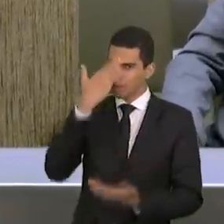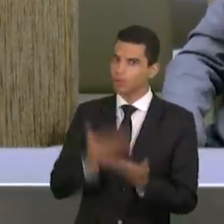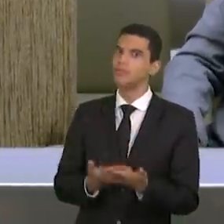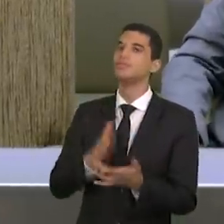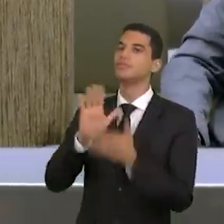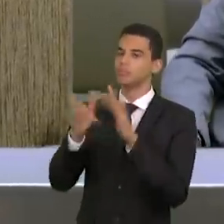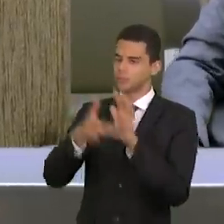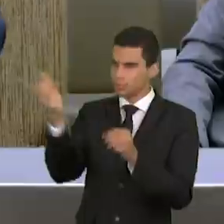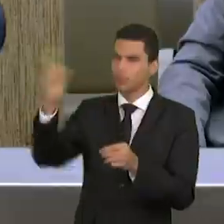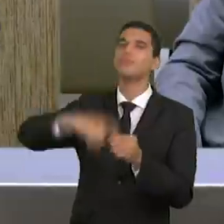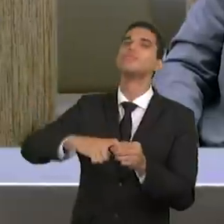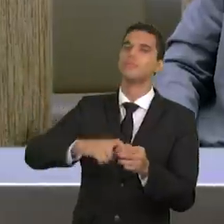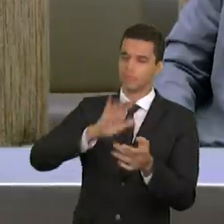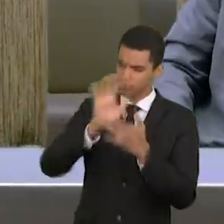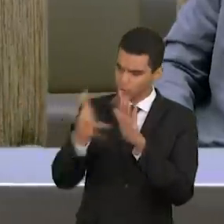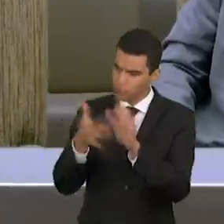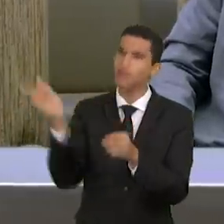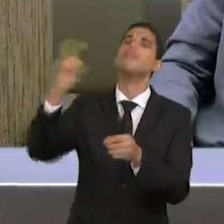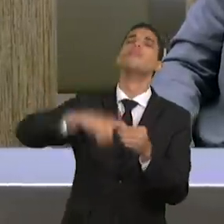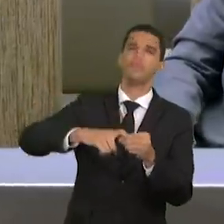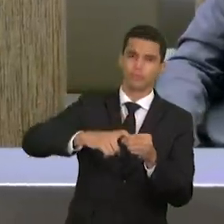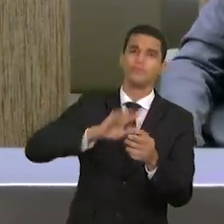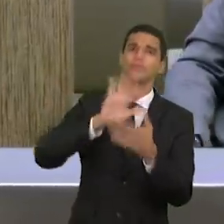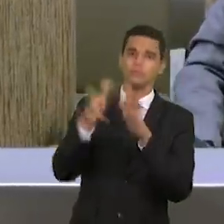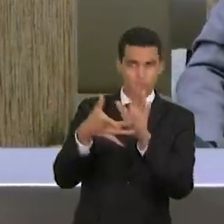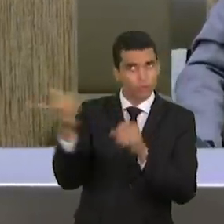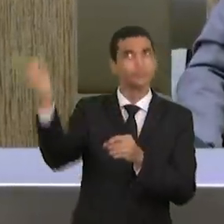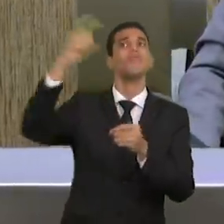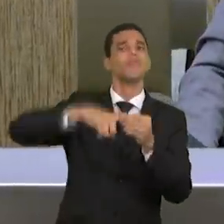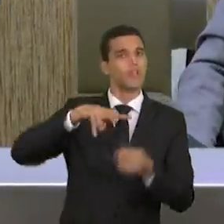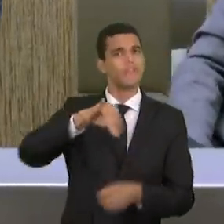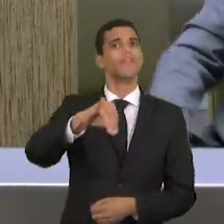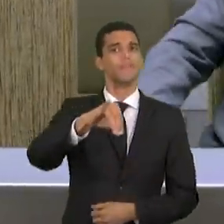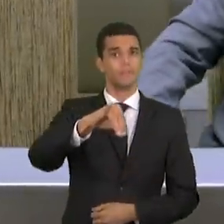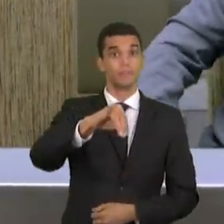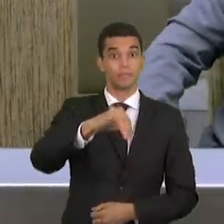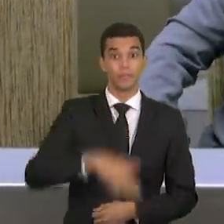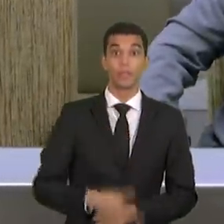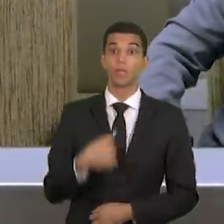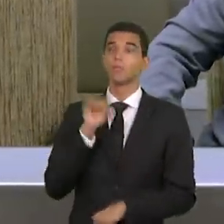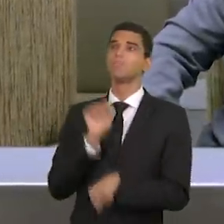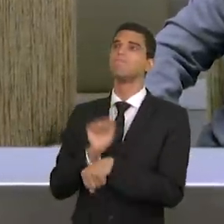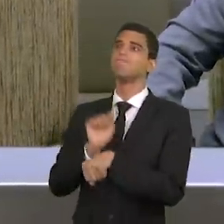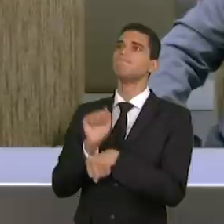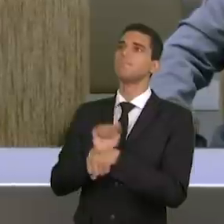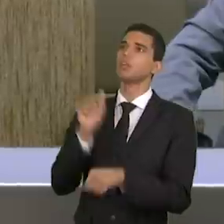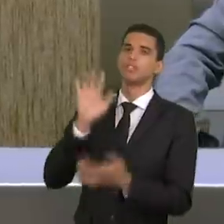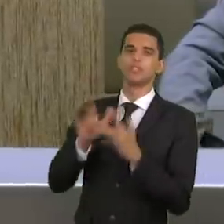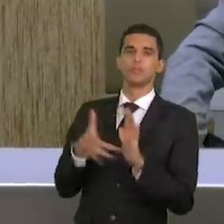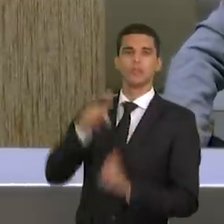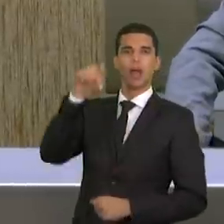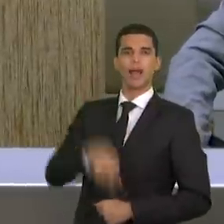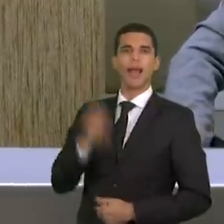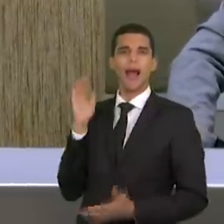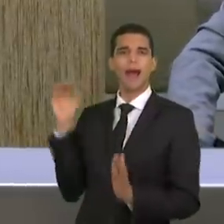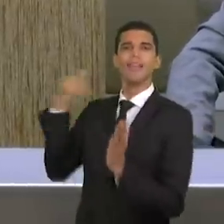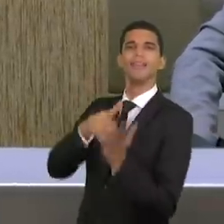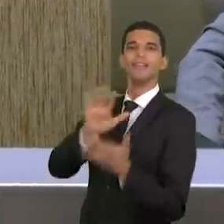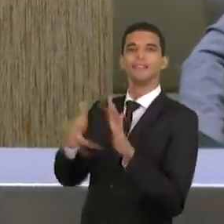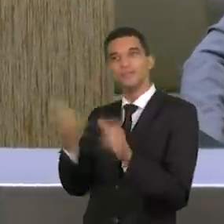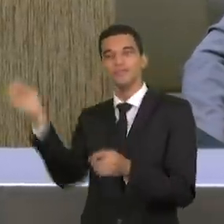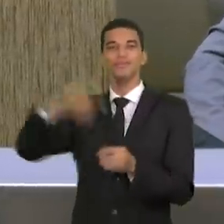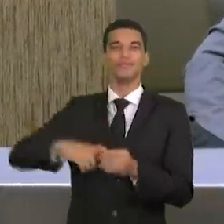voltando, ele está voltando, ele está voltando, e eu vou esperar ele aqui até